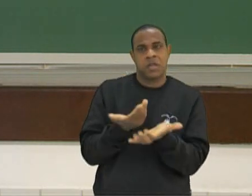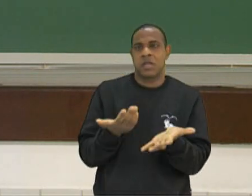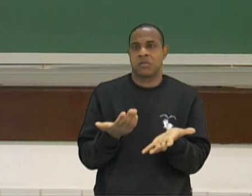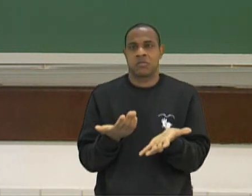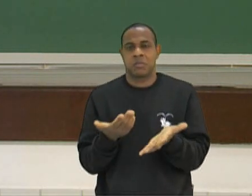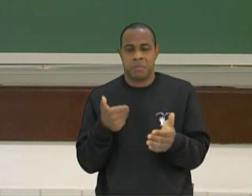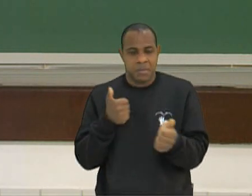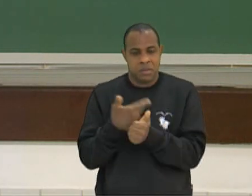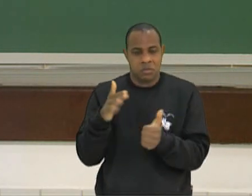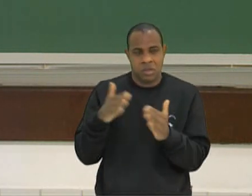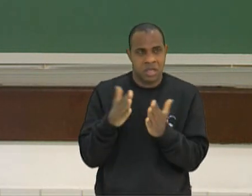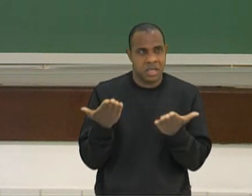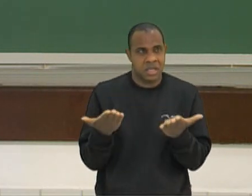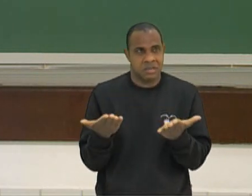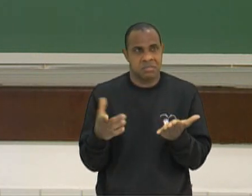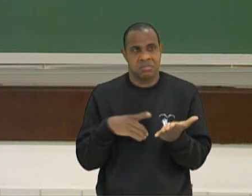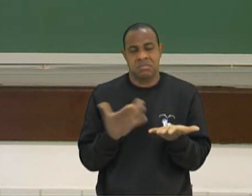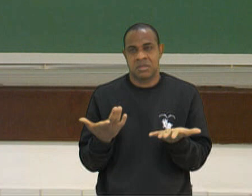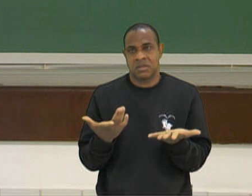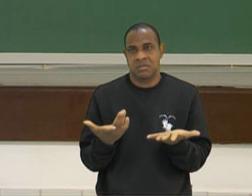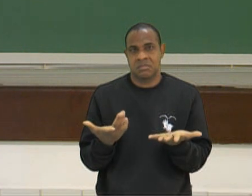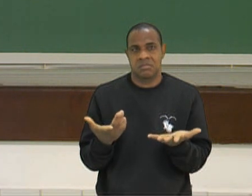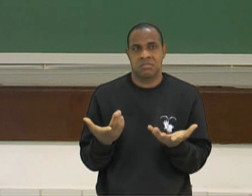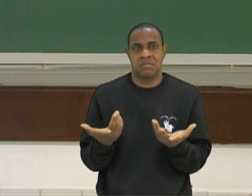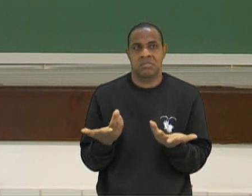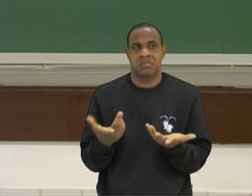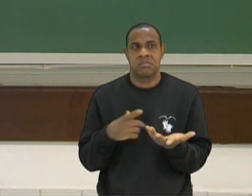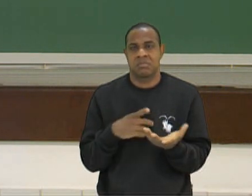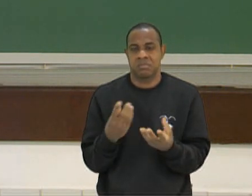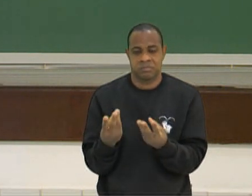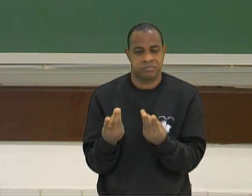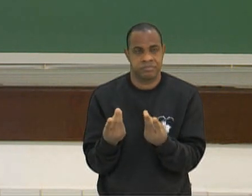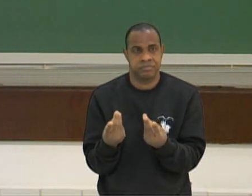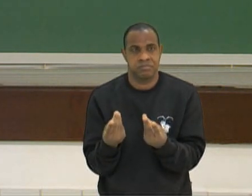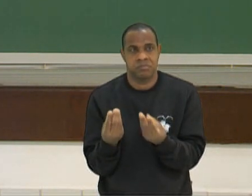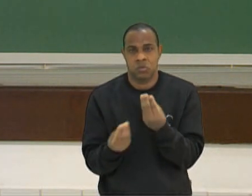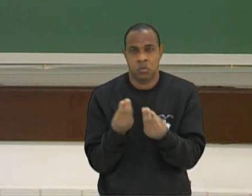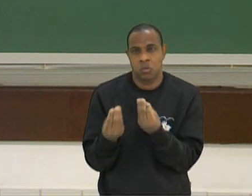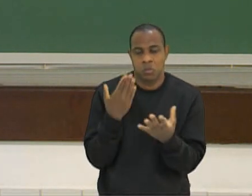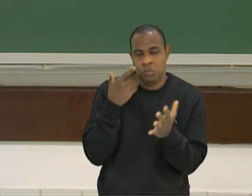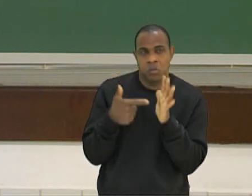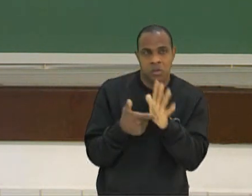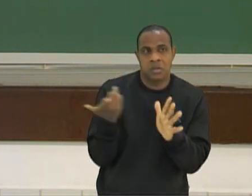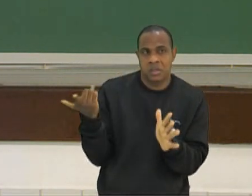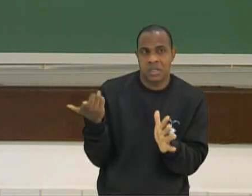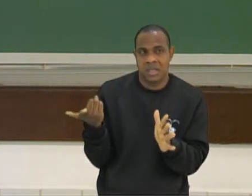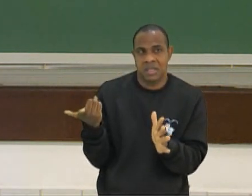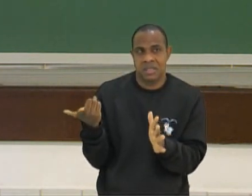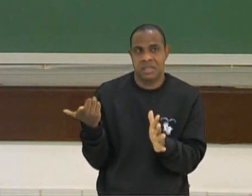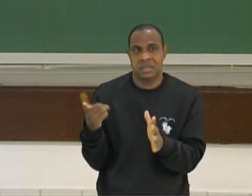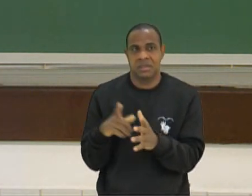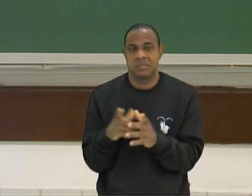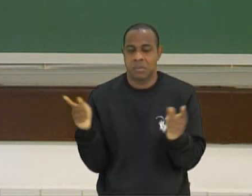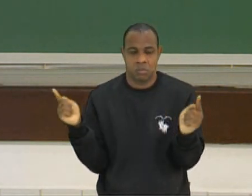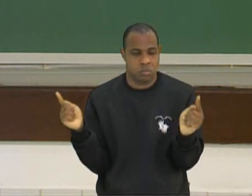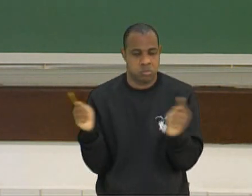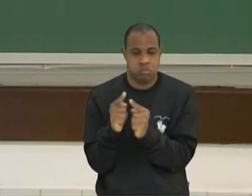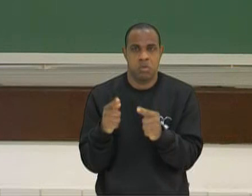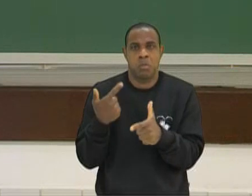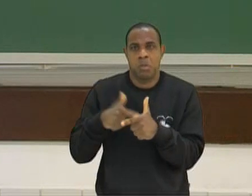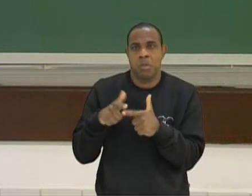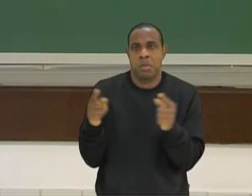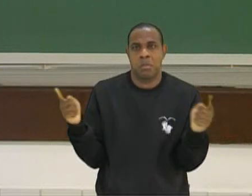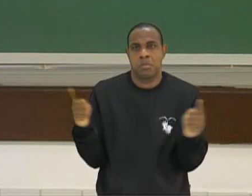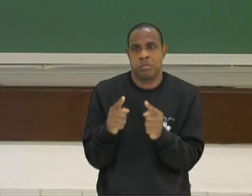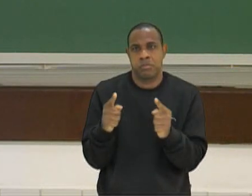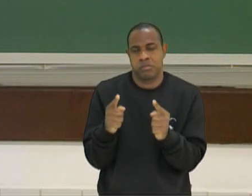isso acaba gerando danos do que você estava assistindo no final das contas. Mas essa interferência acaba sendo reduzida quando você tem esse